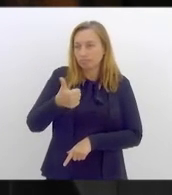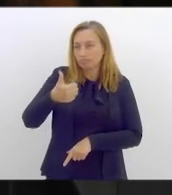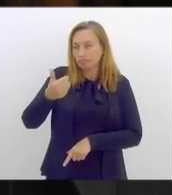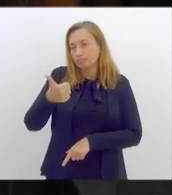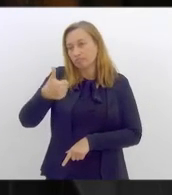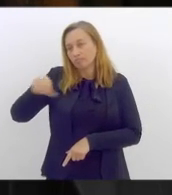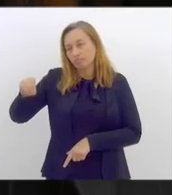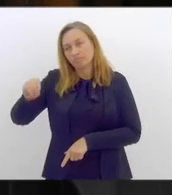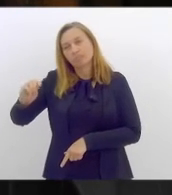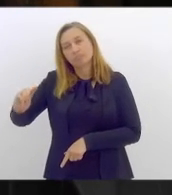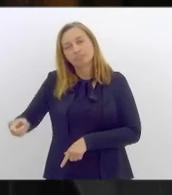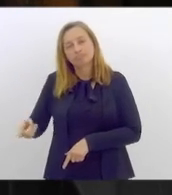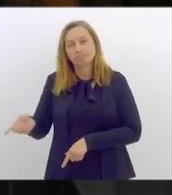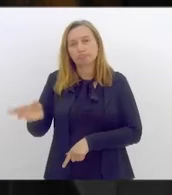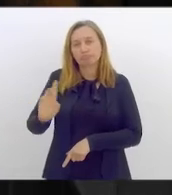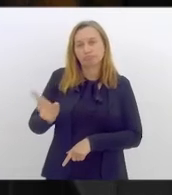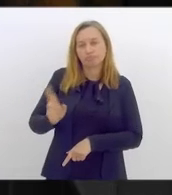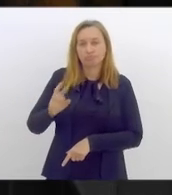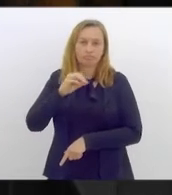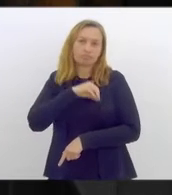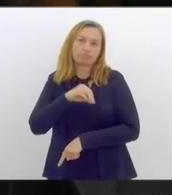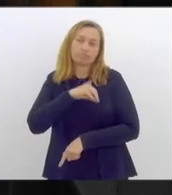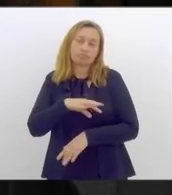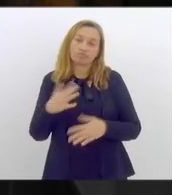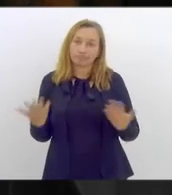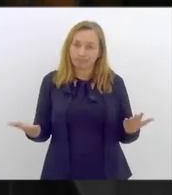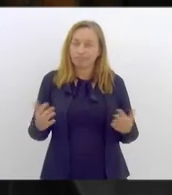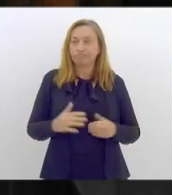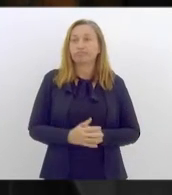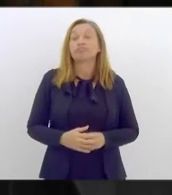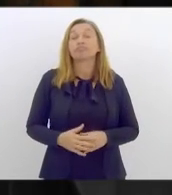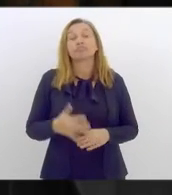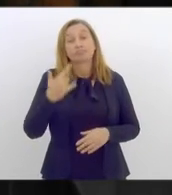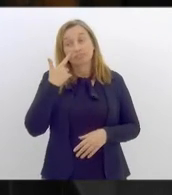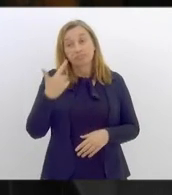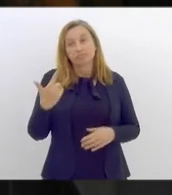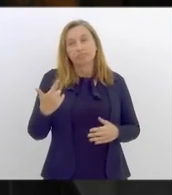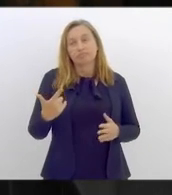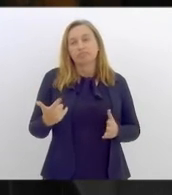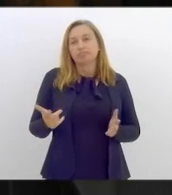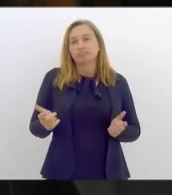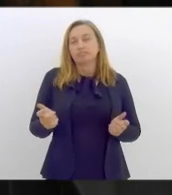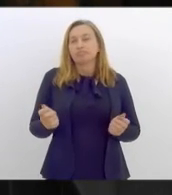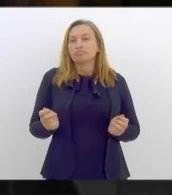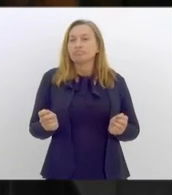reais Então tem que ver uma forma de compensar